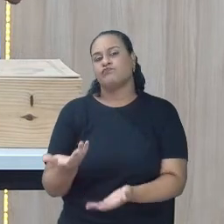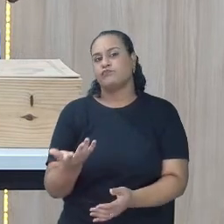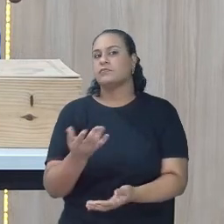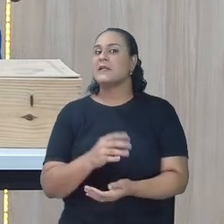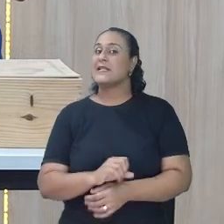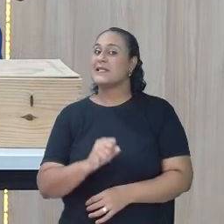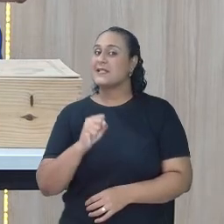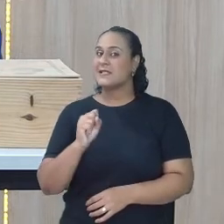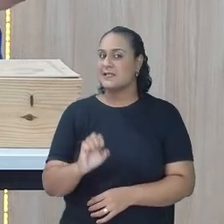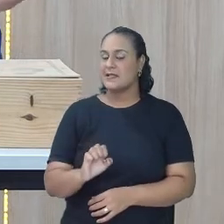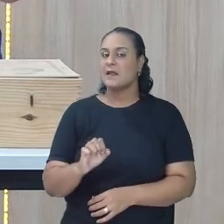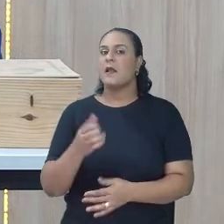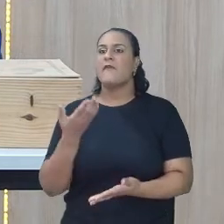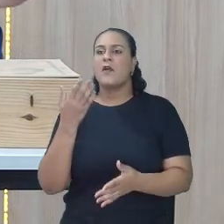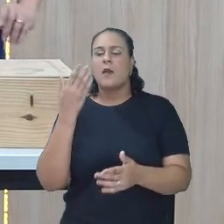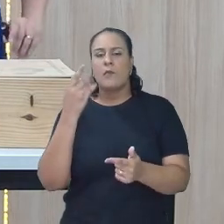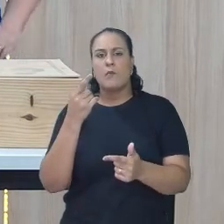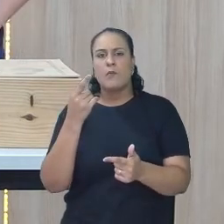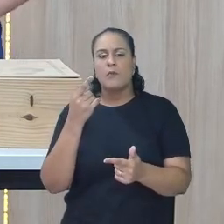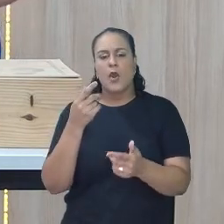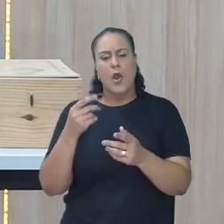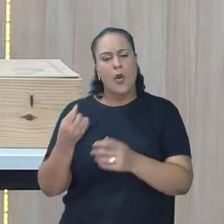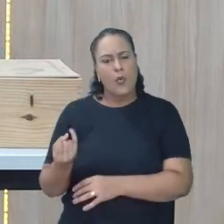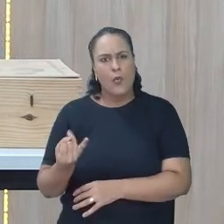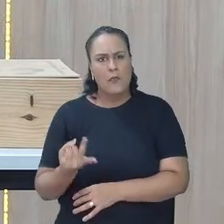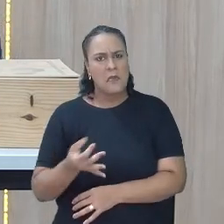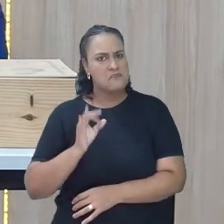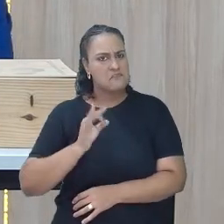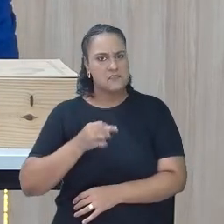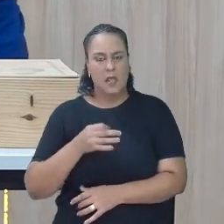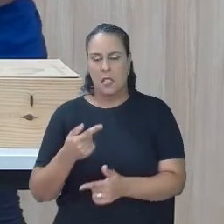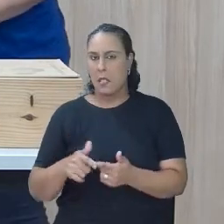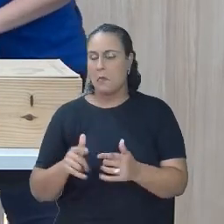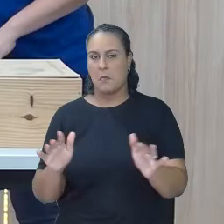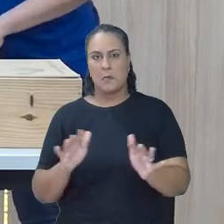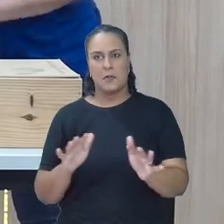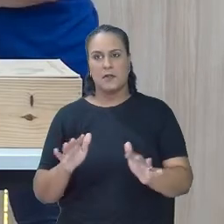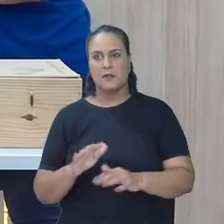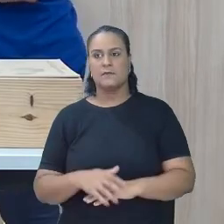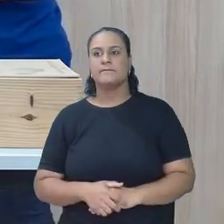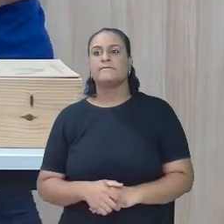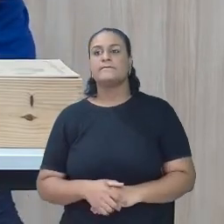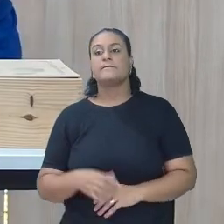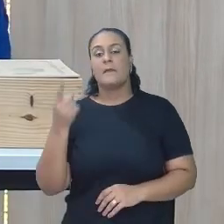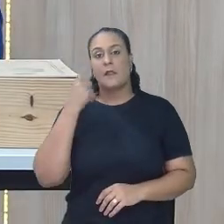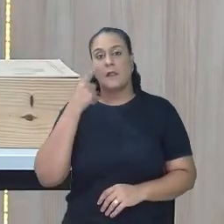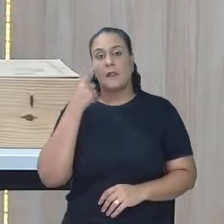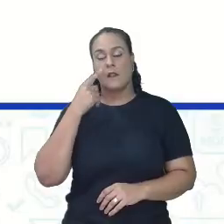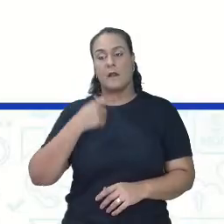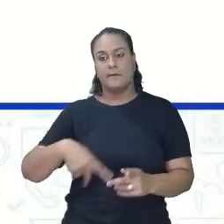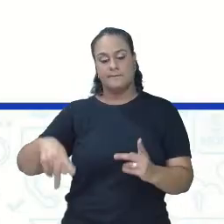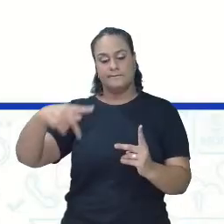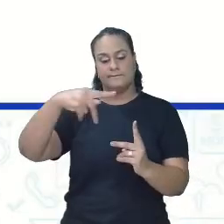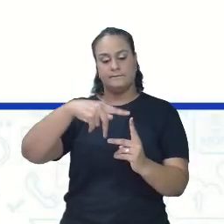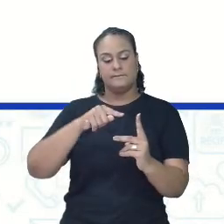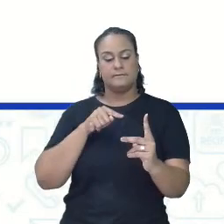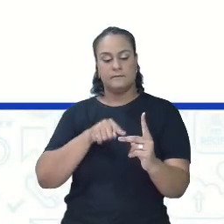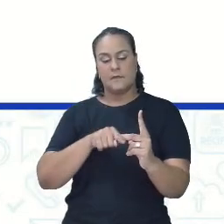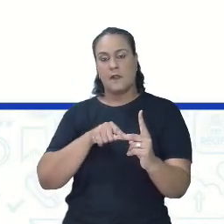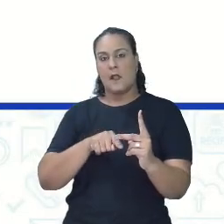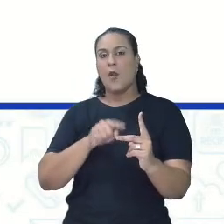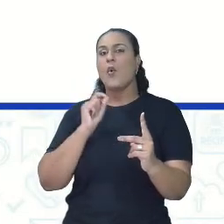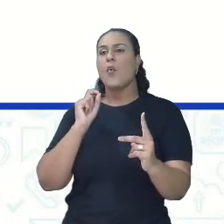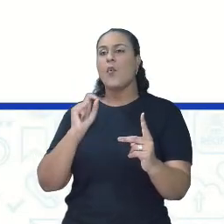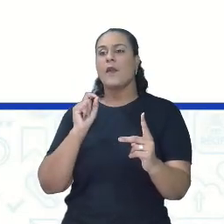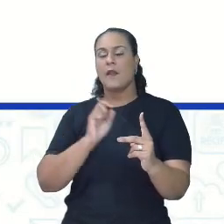que você tenha feito a divisão certinha, não tem problema nenhum, tá? Então, ó, eu estou observando a parte de baixo, por exemplo, e tenho